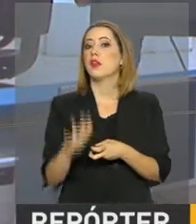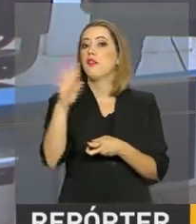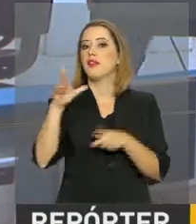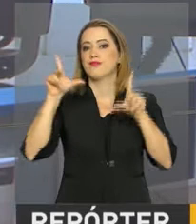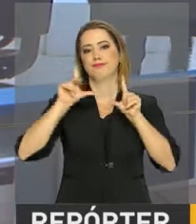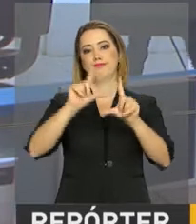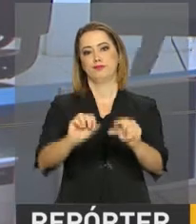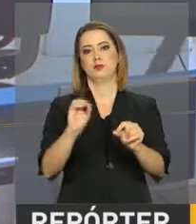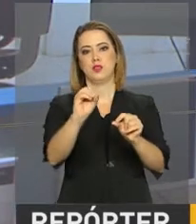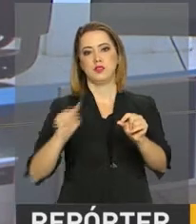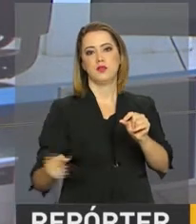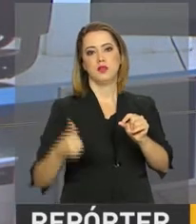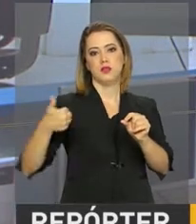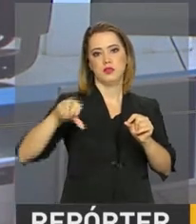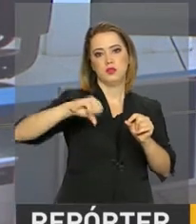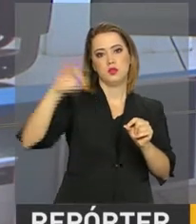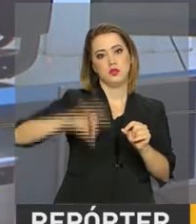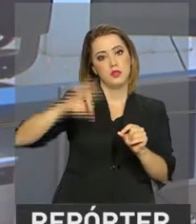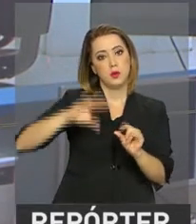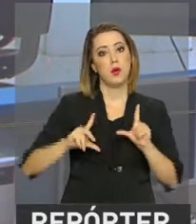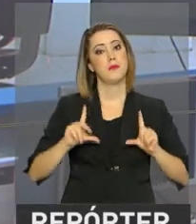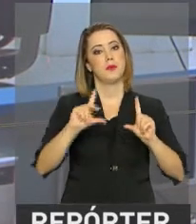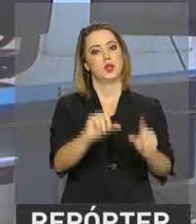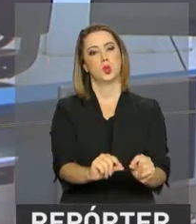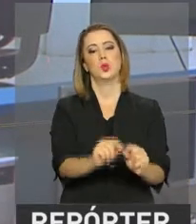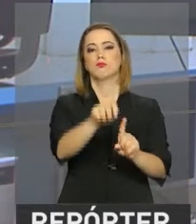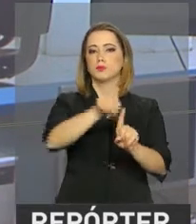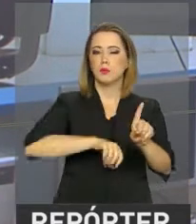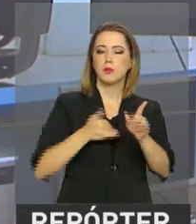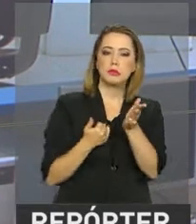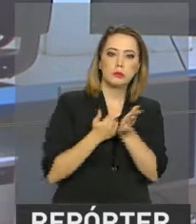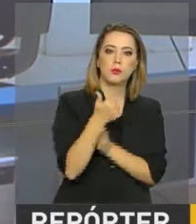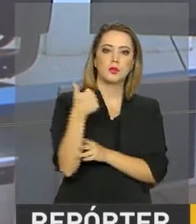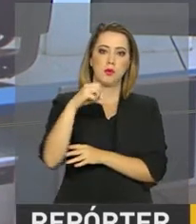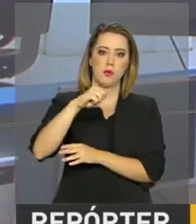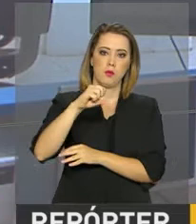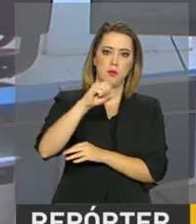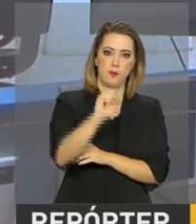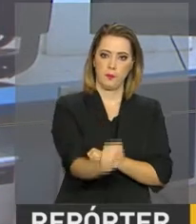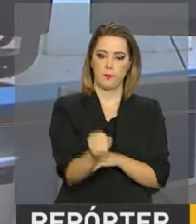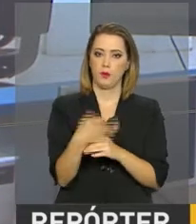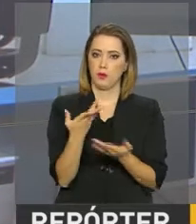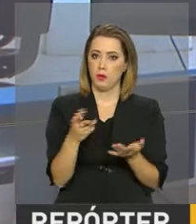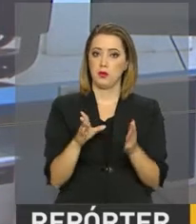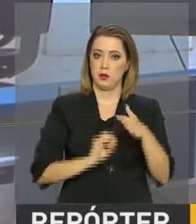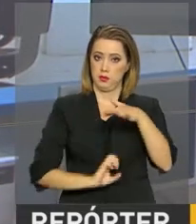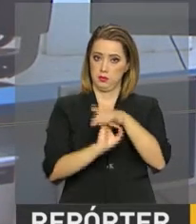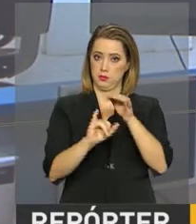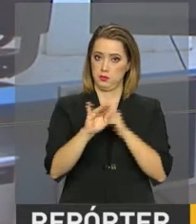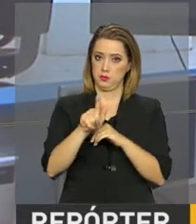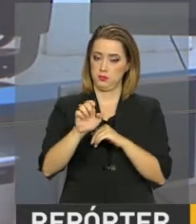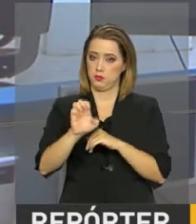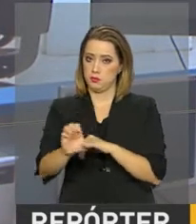e ficou em 0,19 por cento a menor taxa para o mês desde 1998 segundo o ibge em novembro o